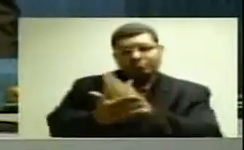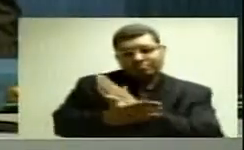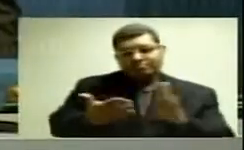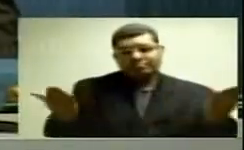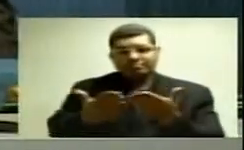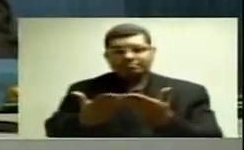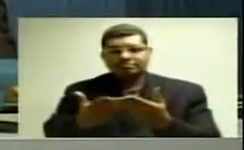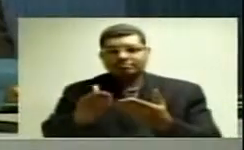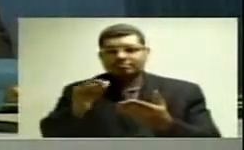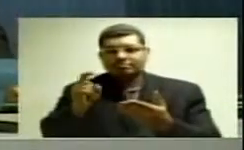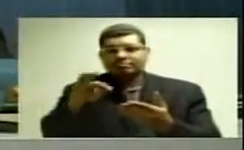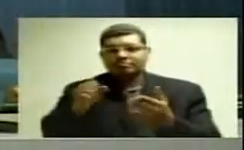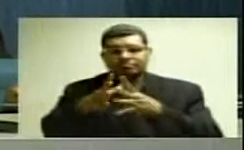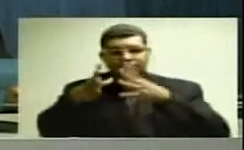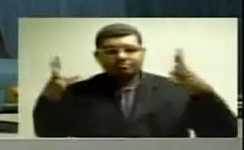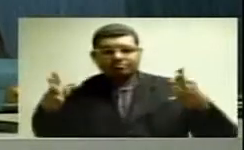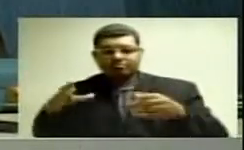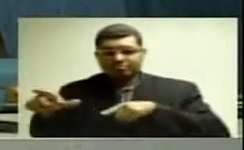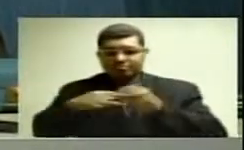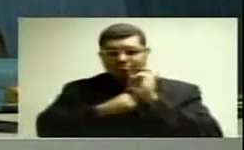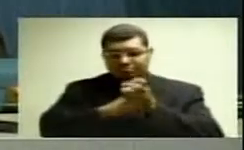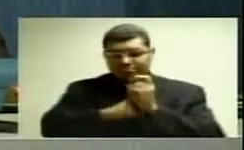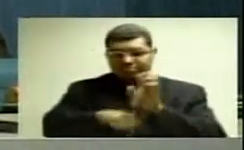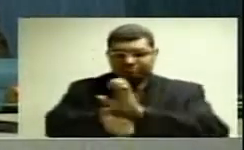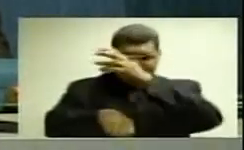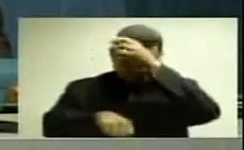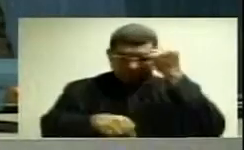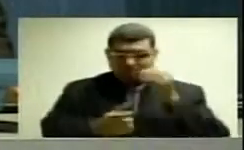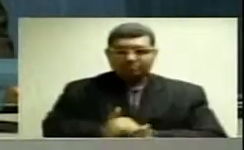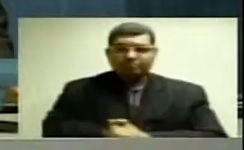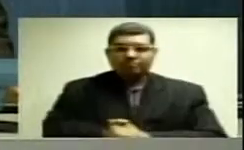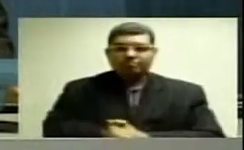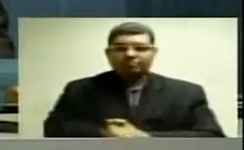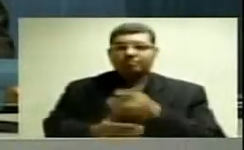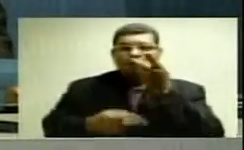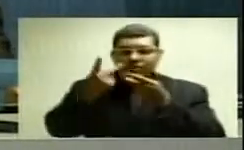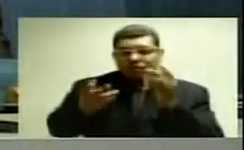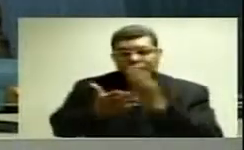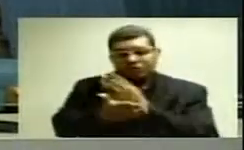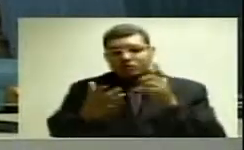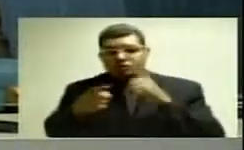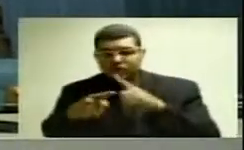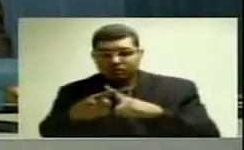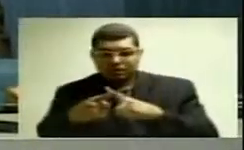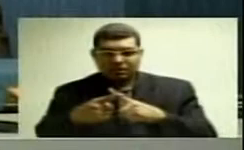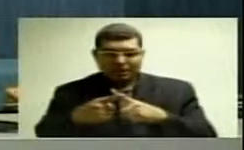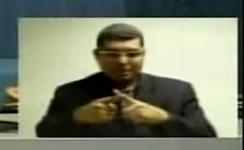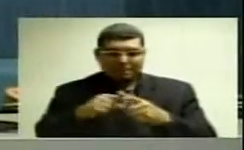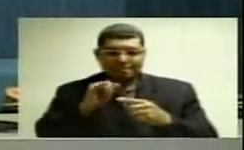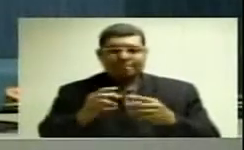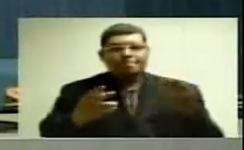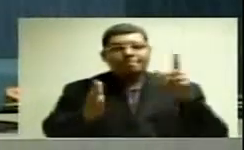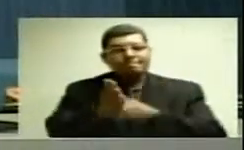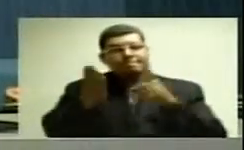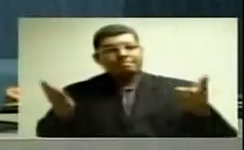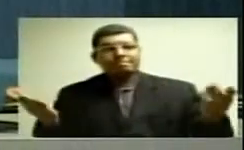divide a Corte Maior do Poder Judiciário no Estado do Amazonas. E digo divide porque, segundo